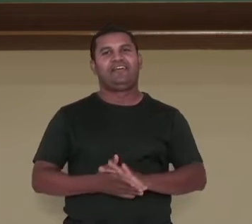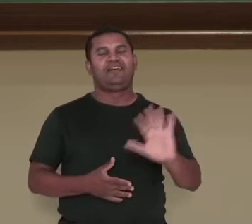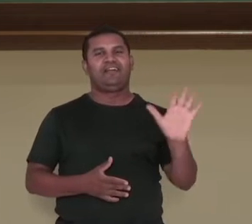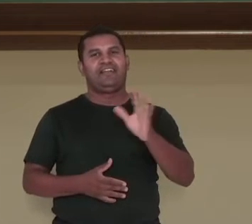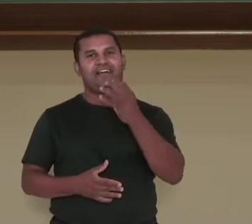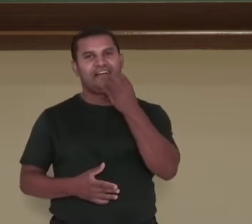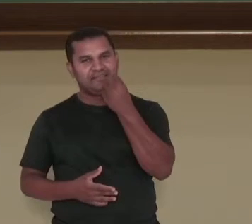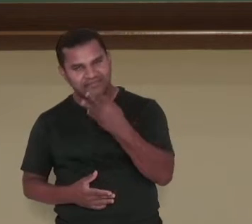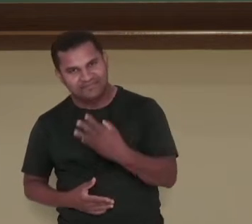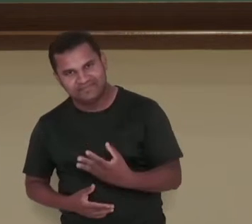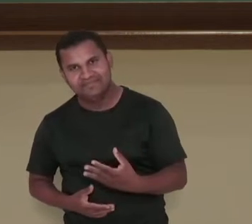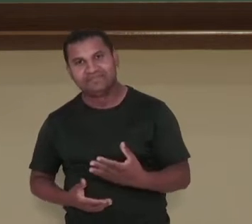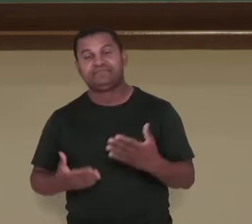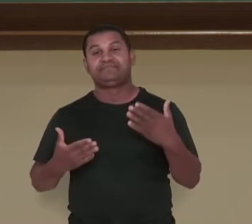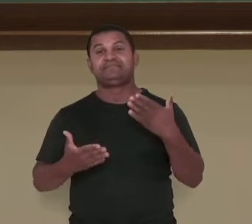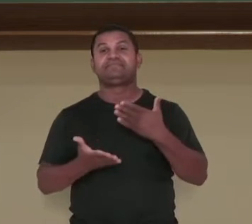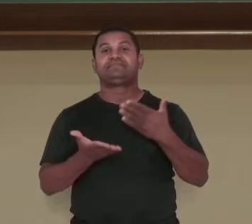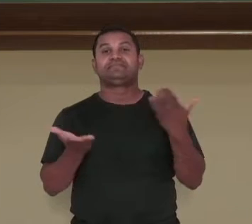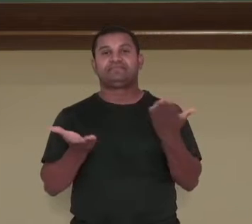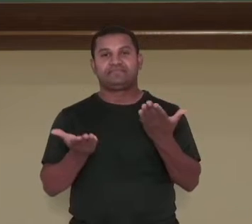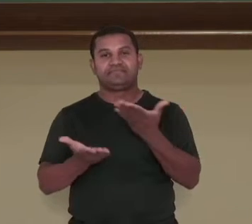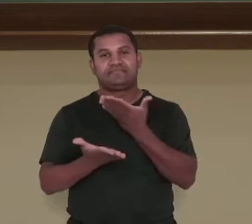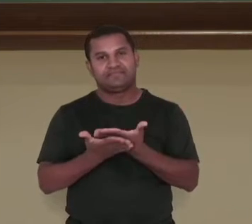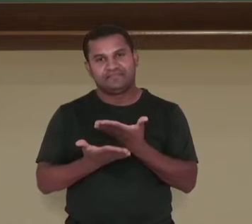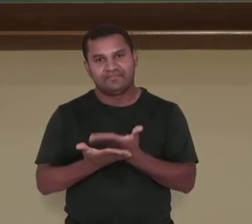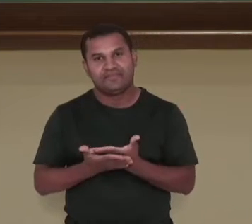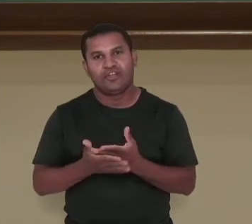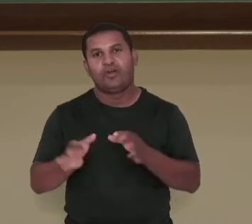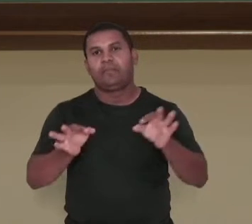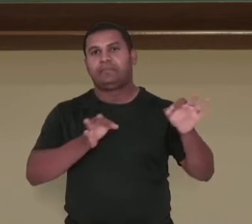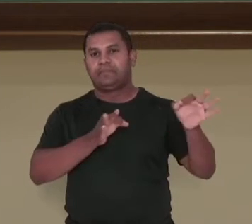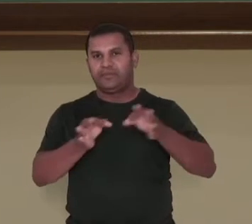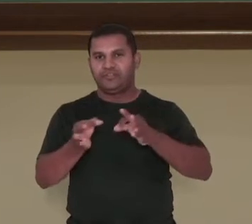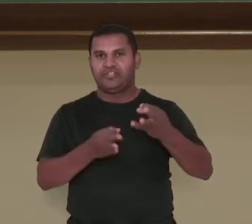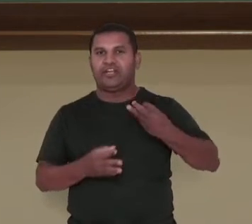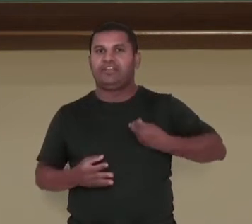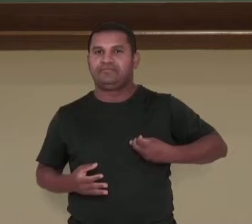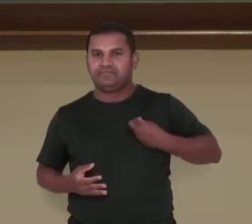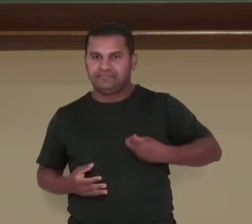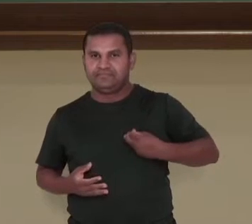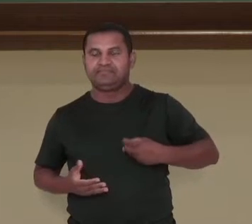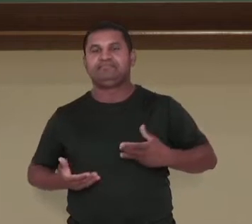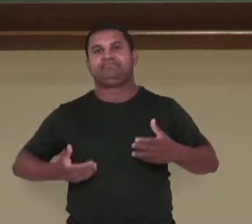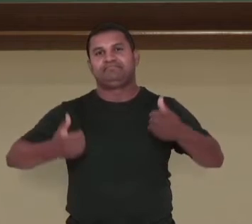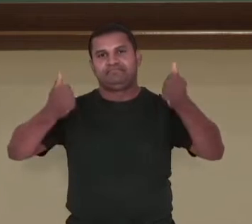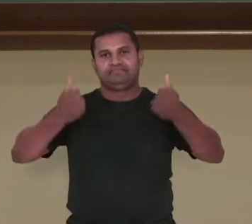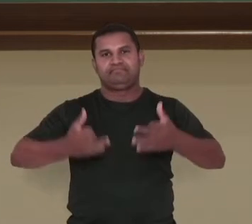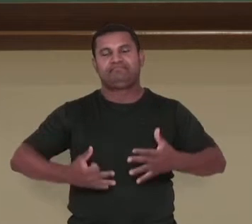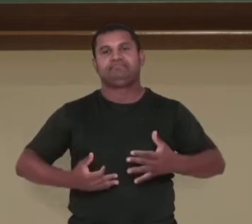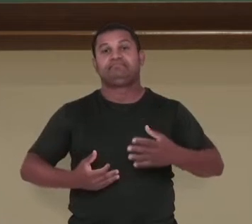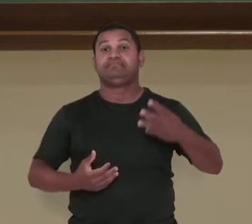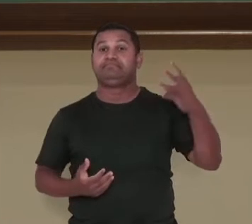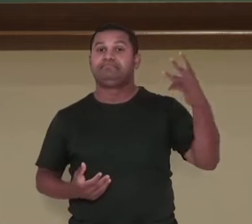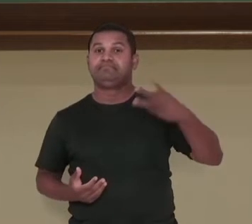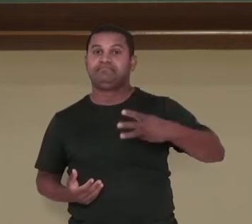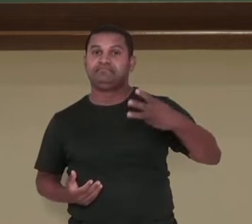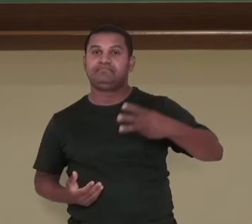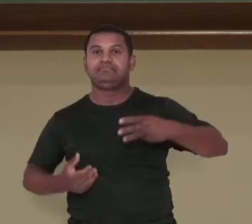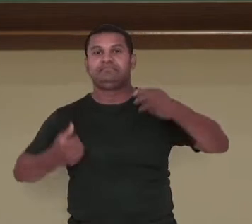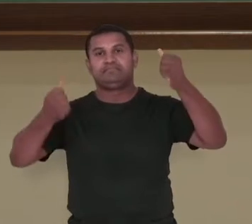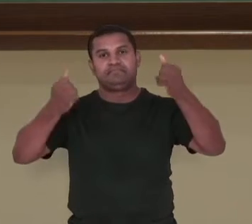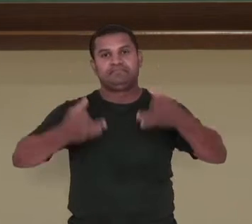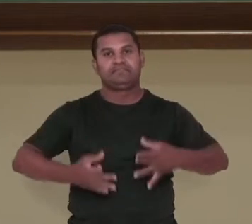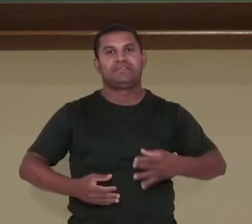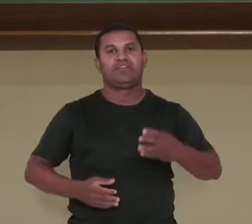Oi, gente, vamos para nossa aula de projeto de vida e agora vamos para a terceira sequência sobre